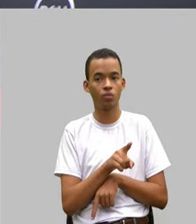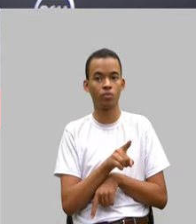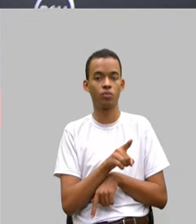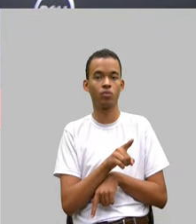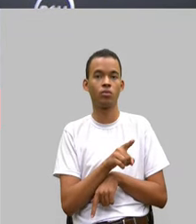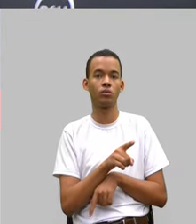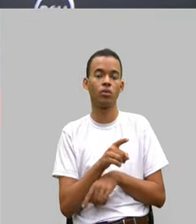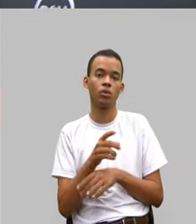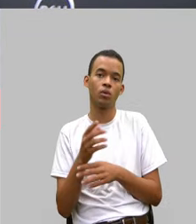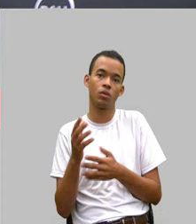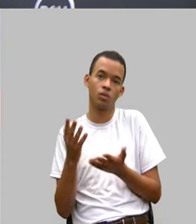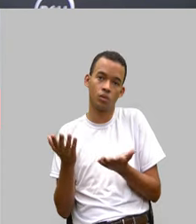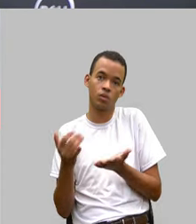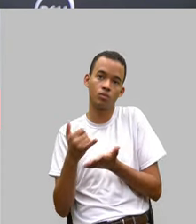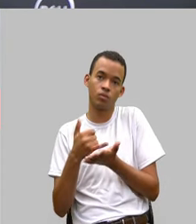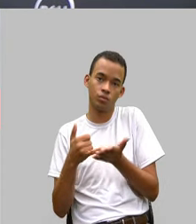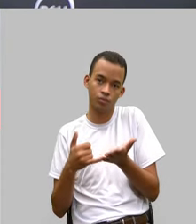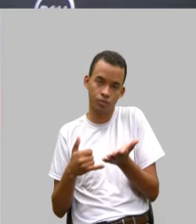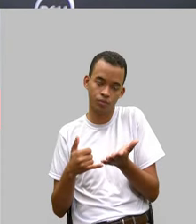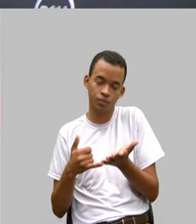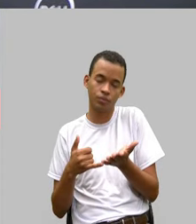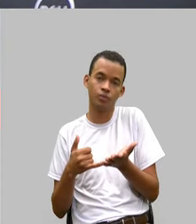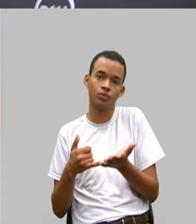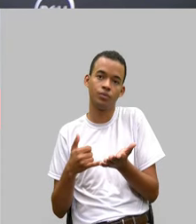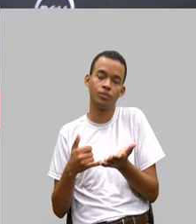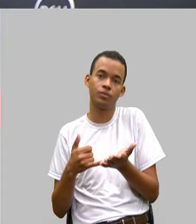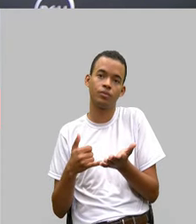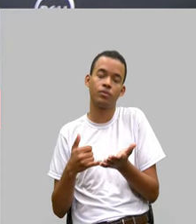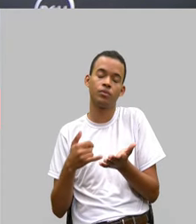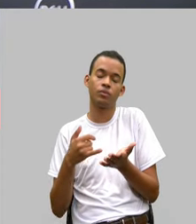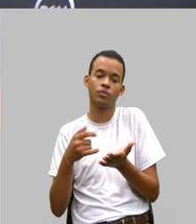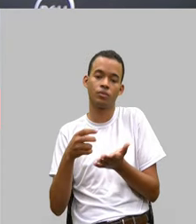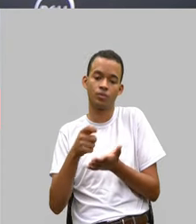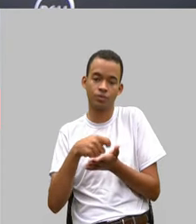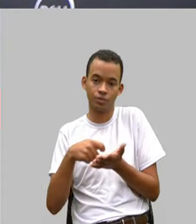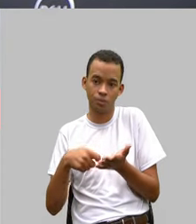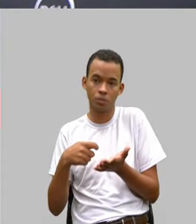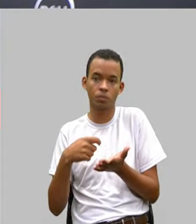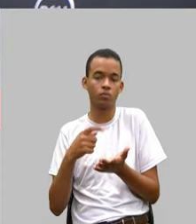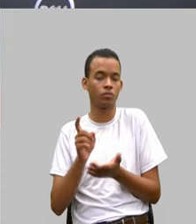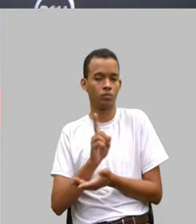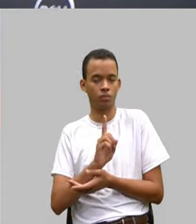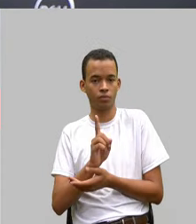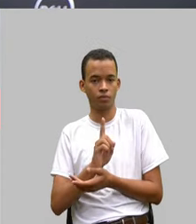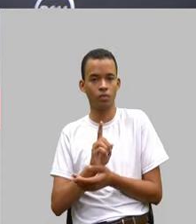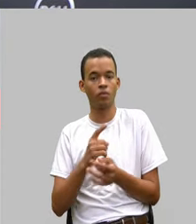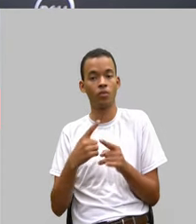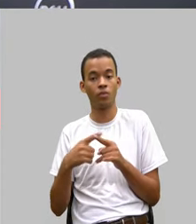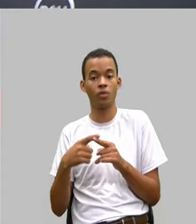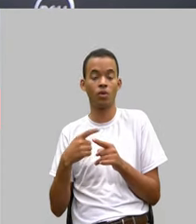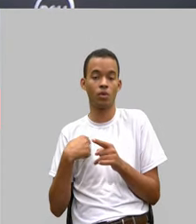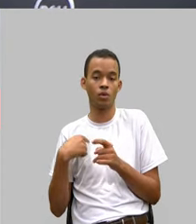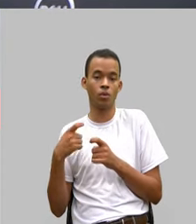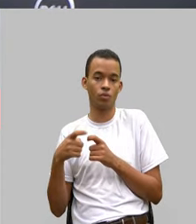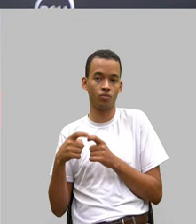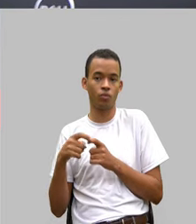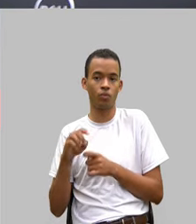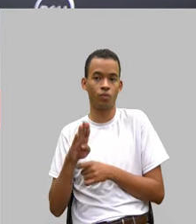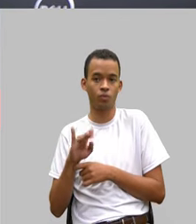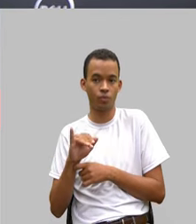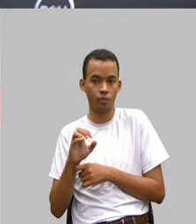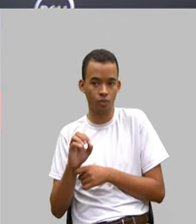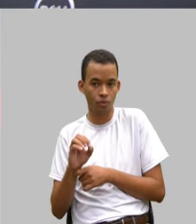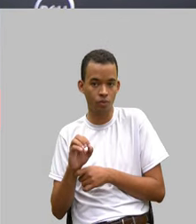prescrição porque eu sou biomédica e eu não posso prescrever mas a ideia é trazer alguns casos né e desmistificar